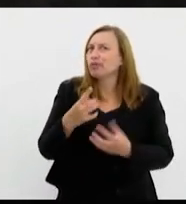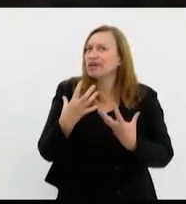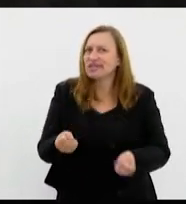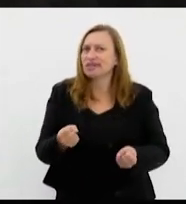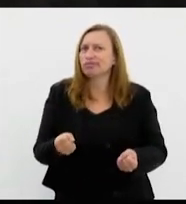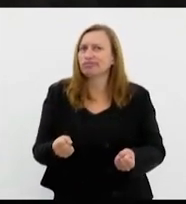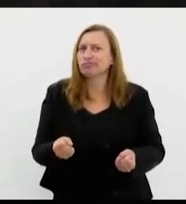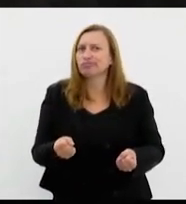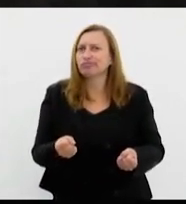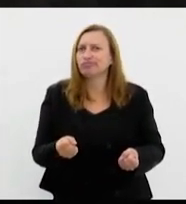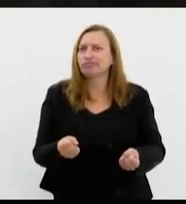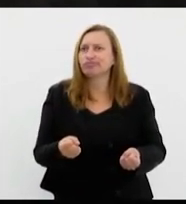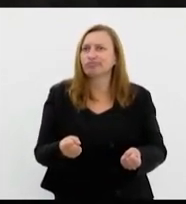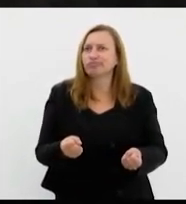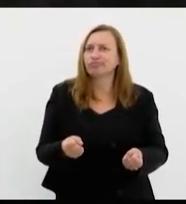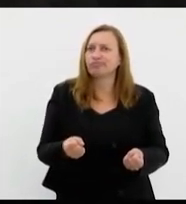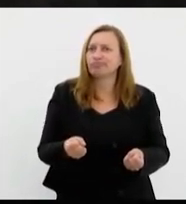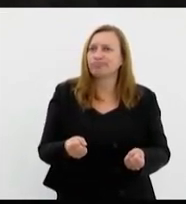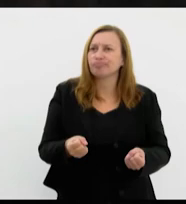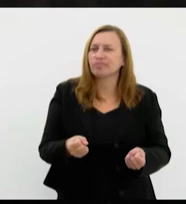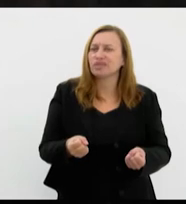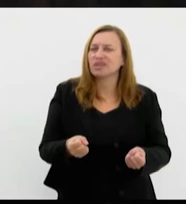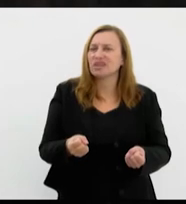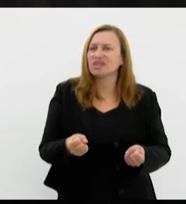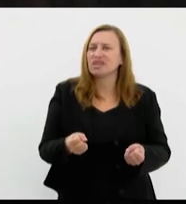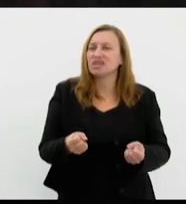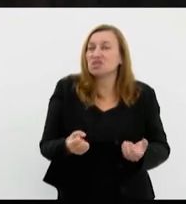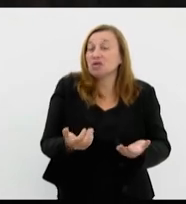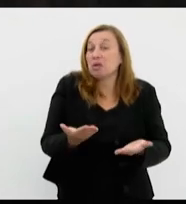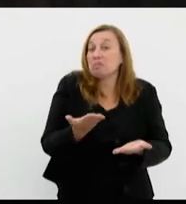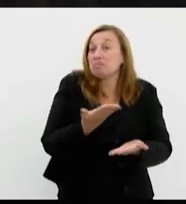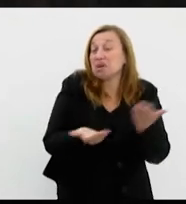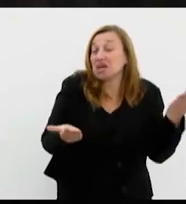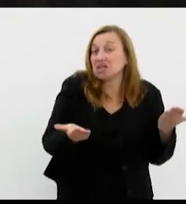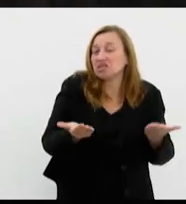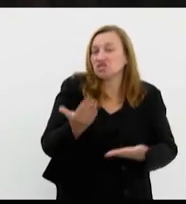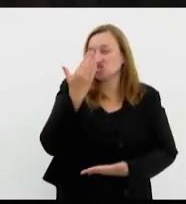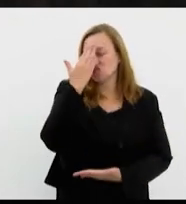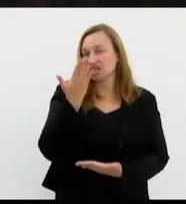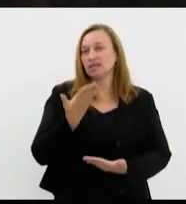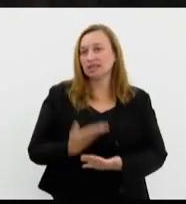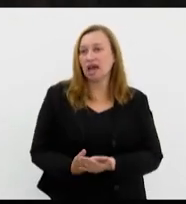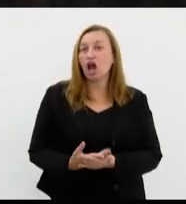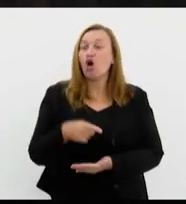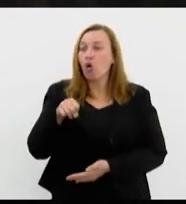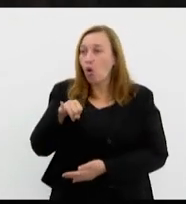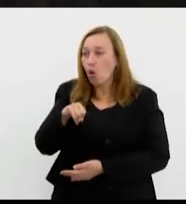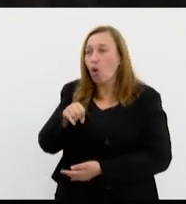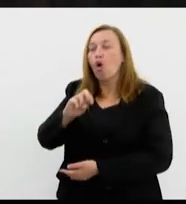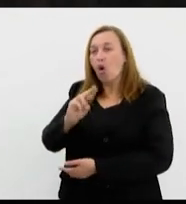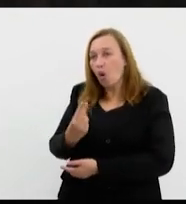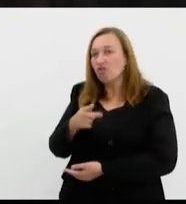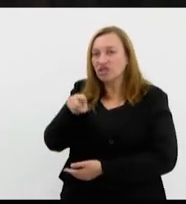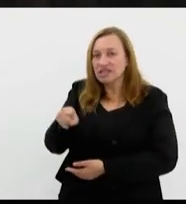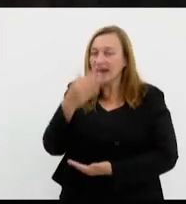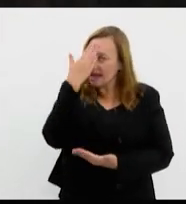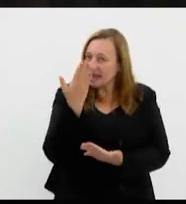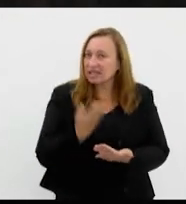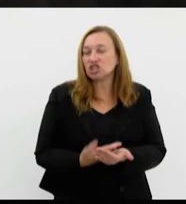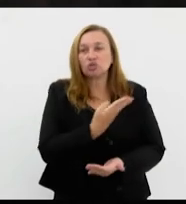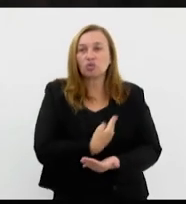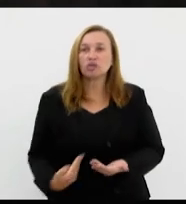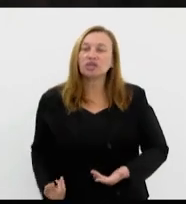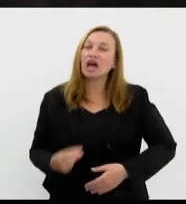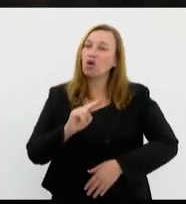inaceitável. Isto é uma quebra de confiança. Ou você acredita no governo ou